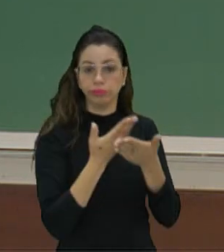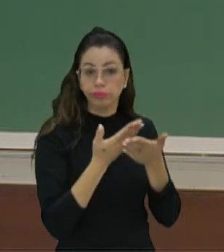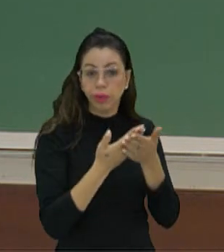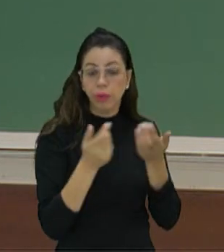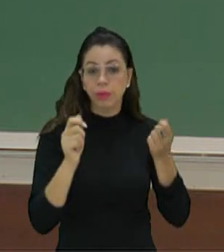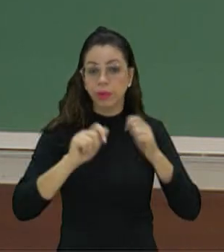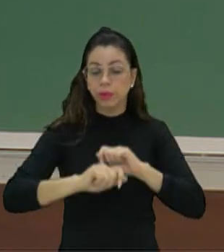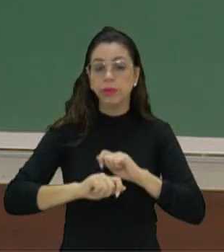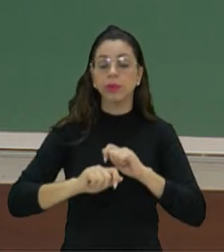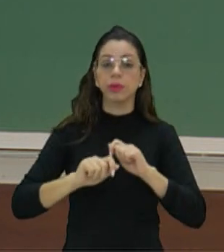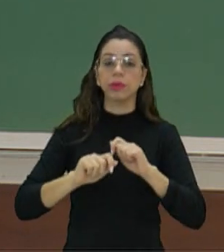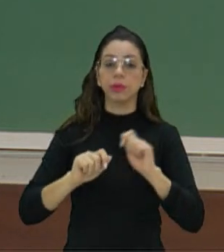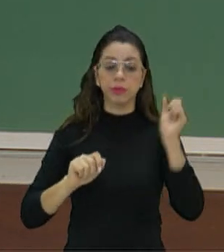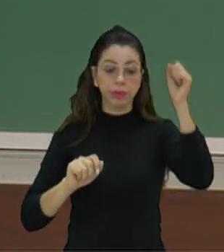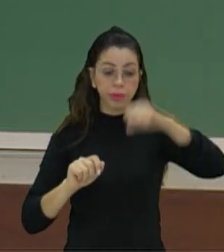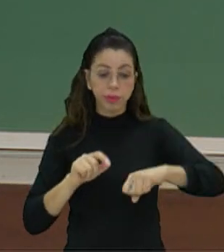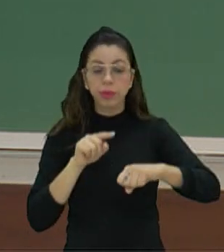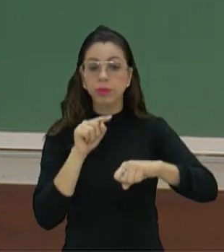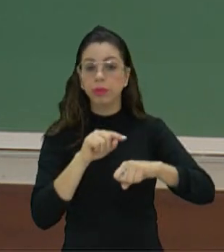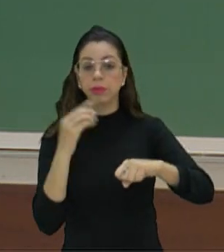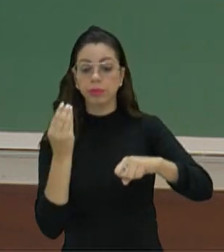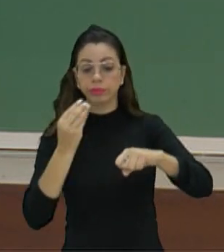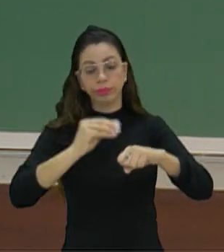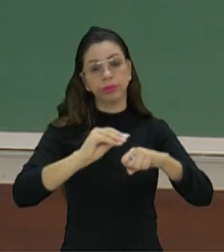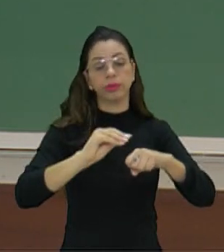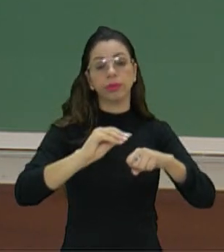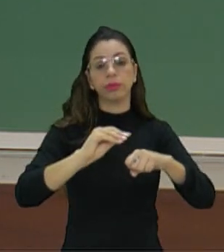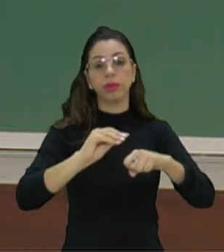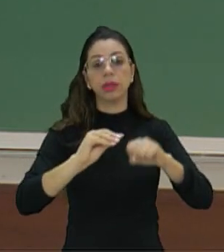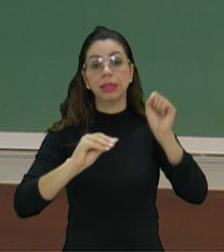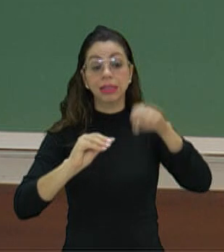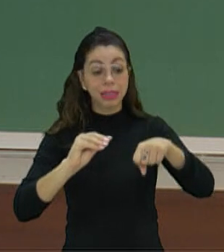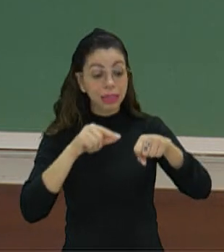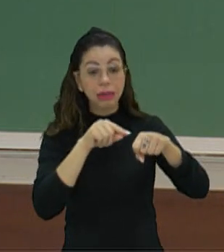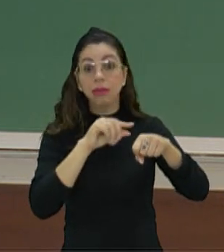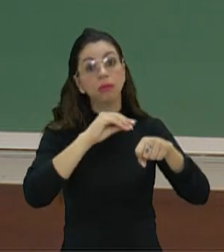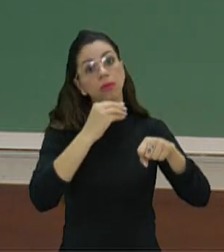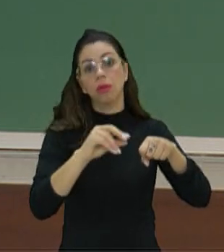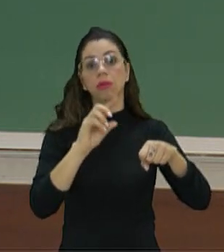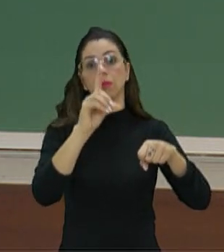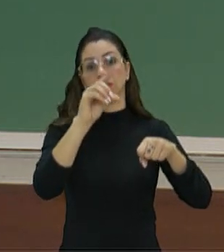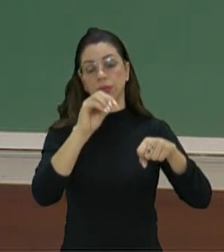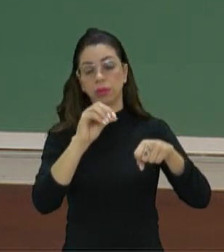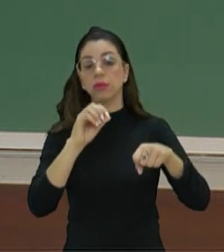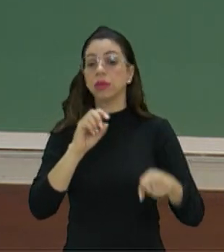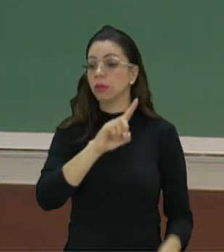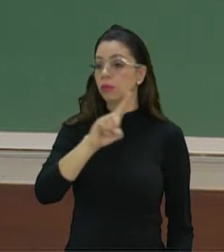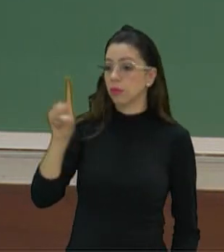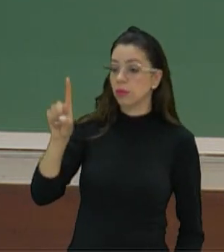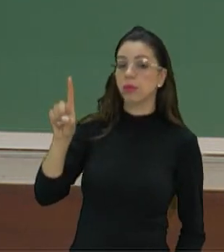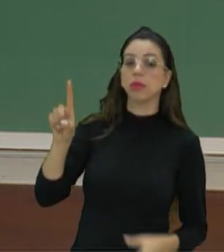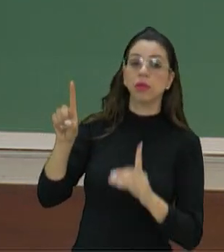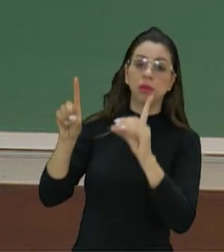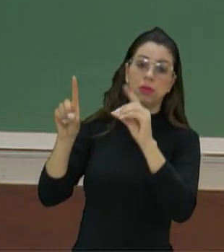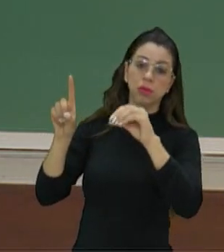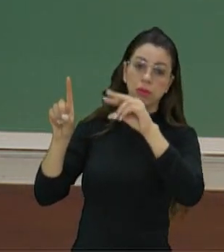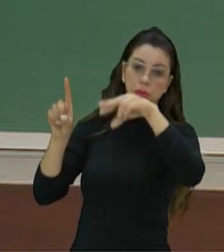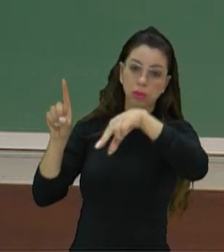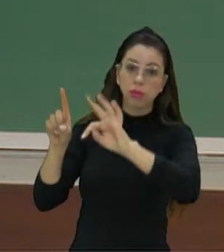completa, afirmativa, não coloca o do, beleza? Se for negativa, põe o don't.